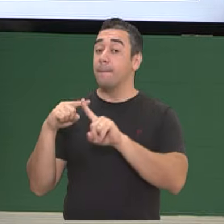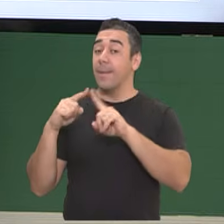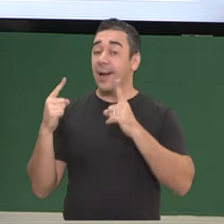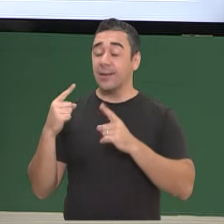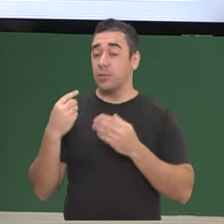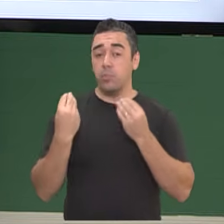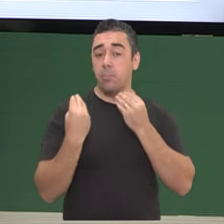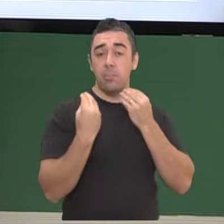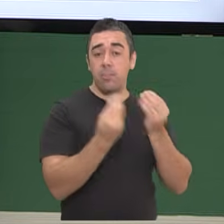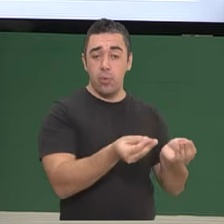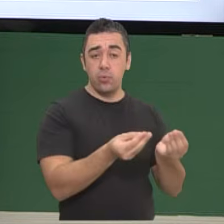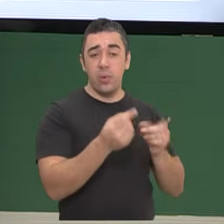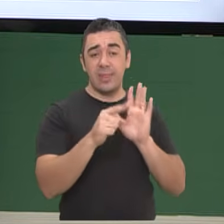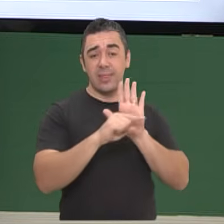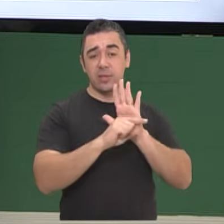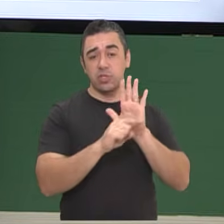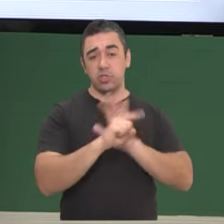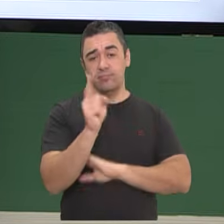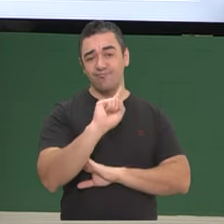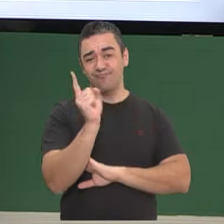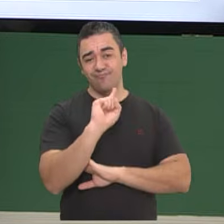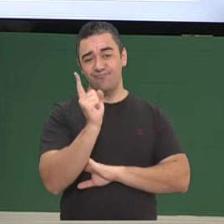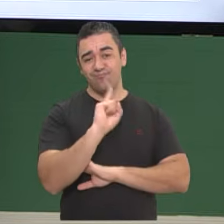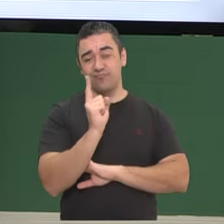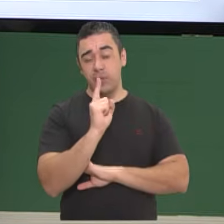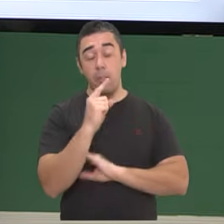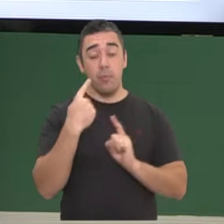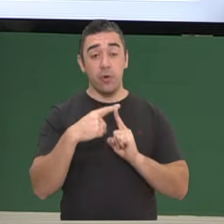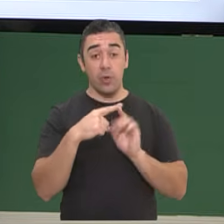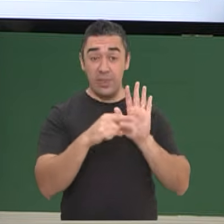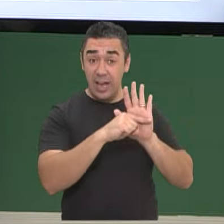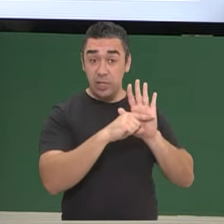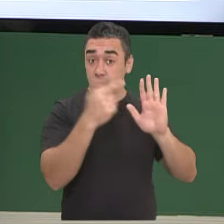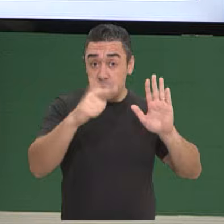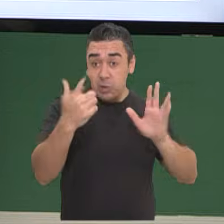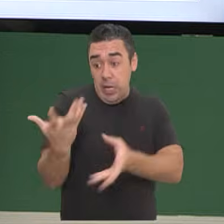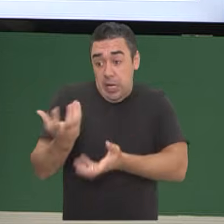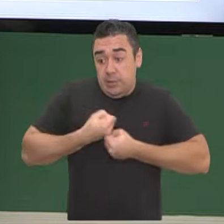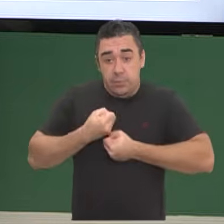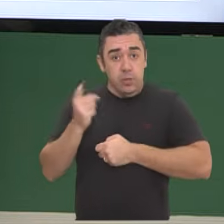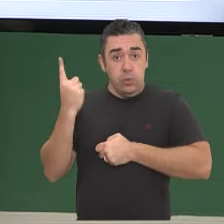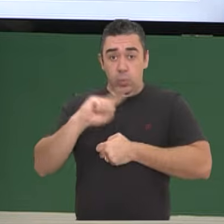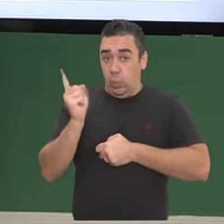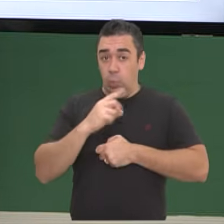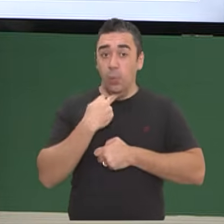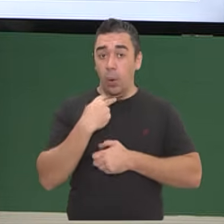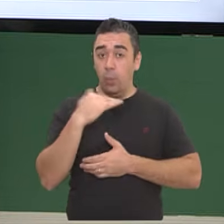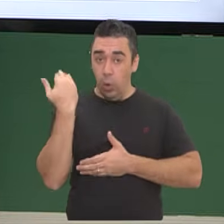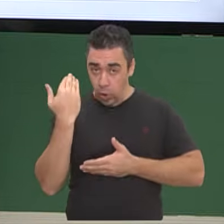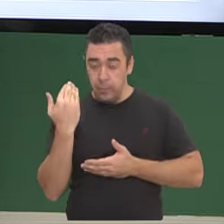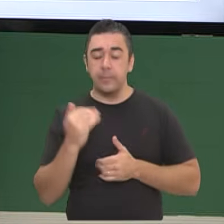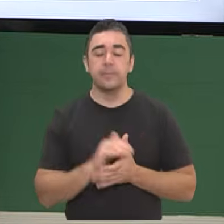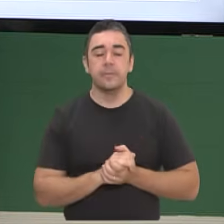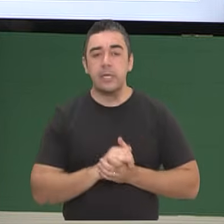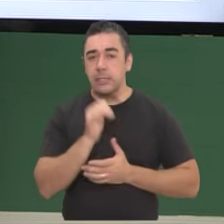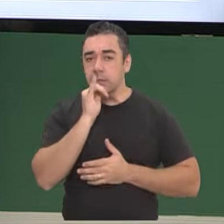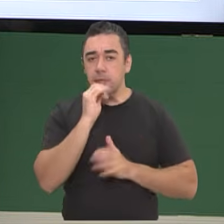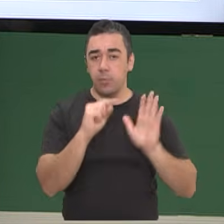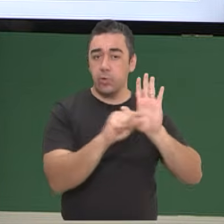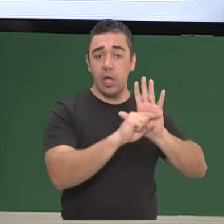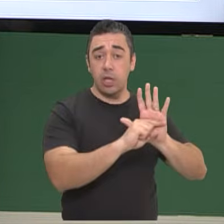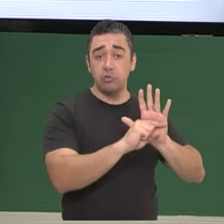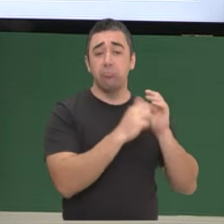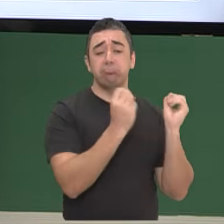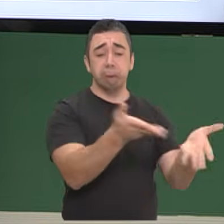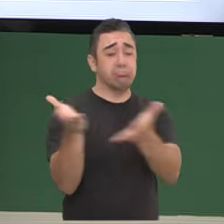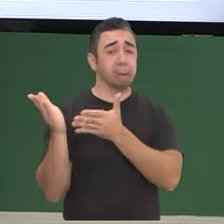quem é negativo. Porque quem é negativo não tem a proteína no sangue, então não pode receber, ok? Mas quem é negativo pode doar para